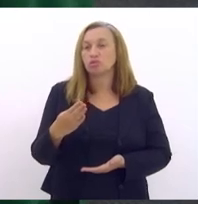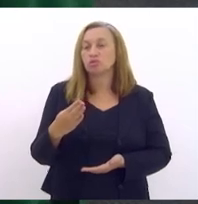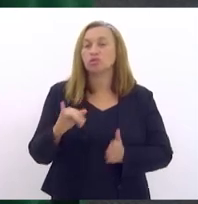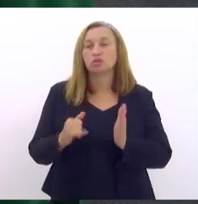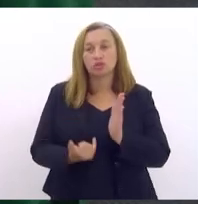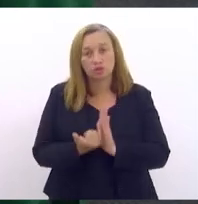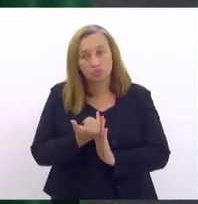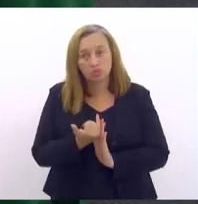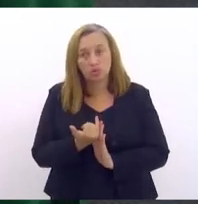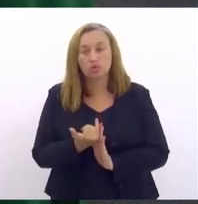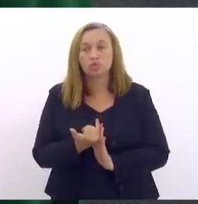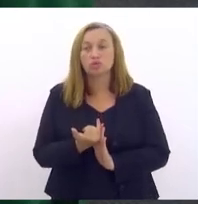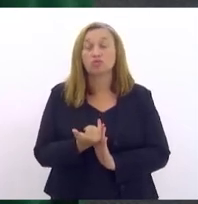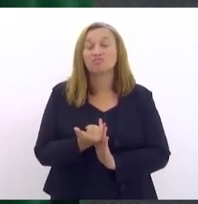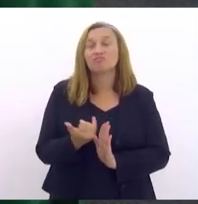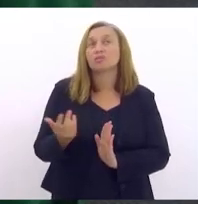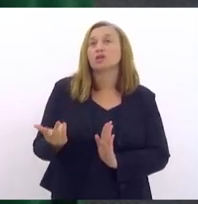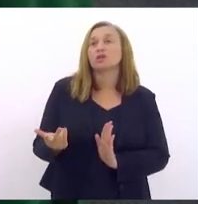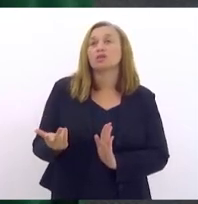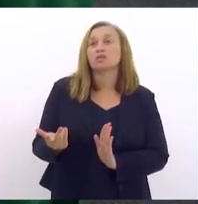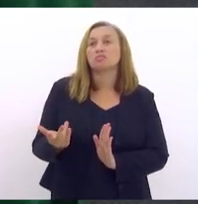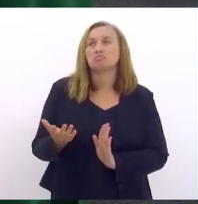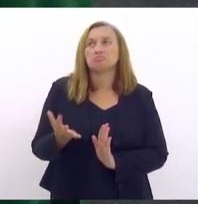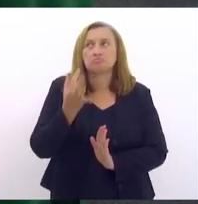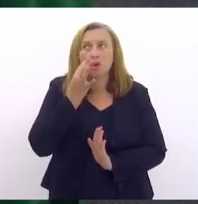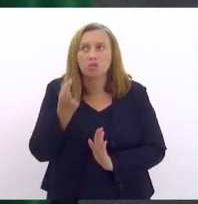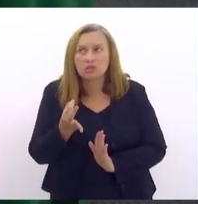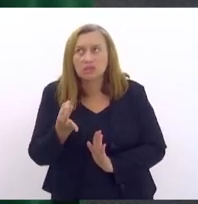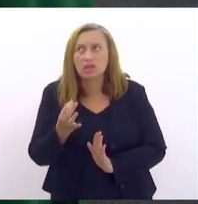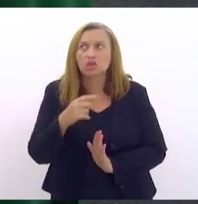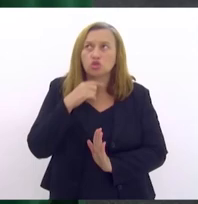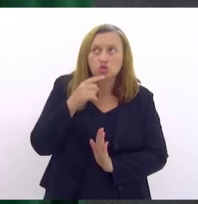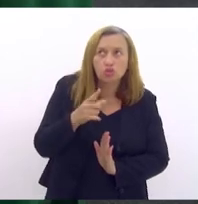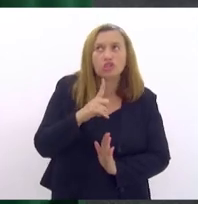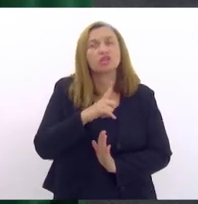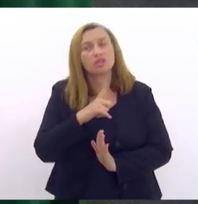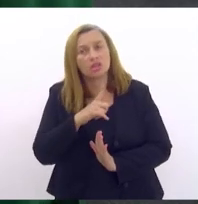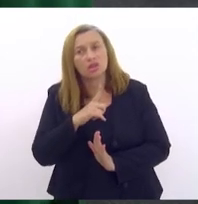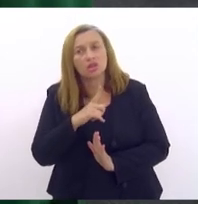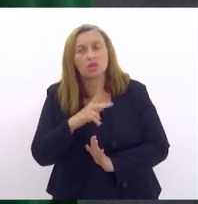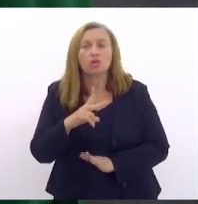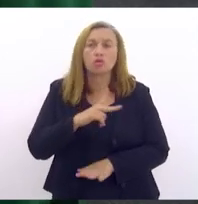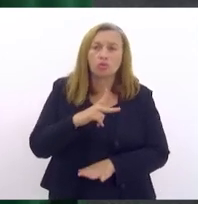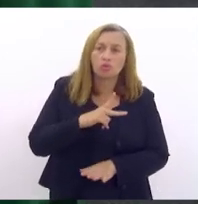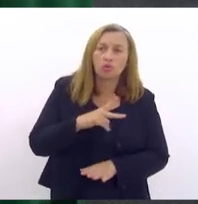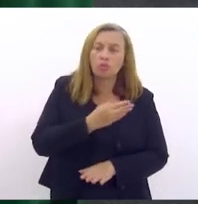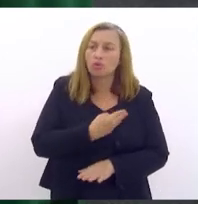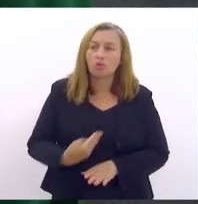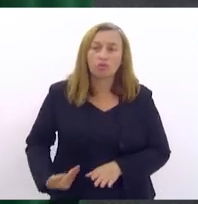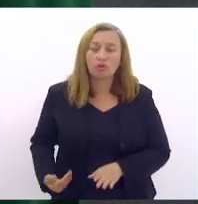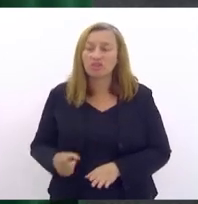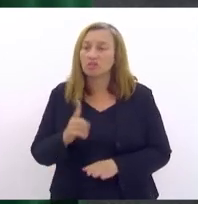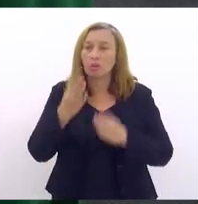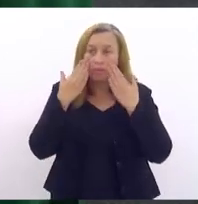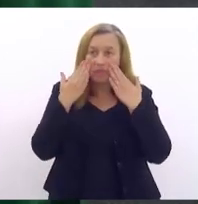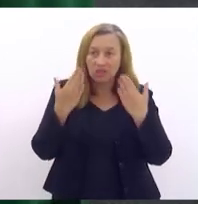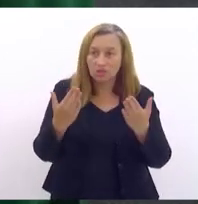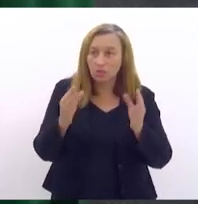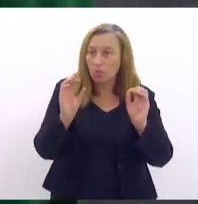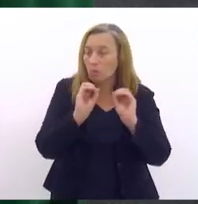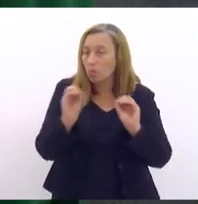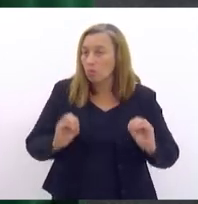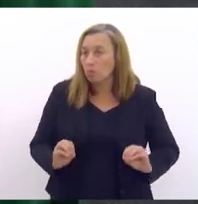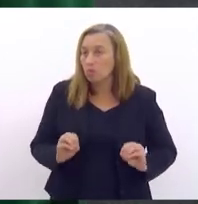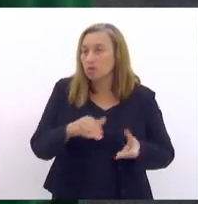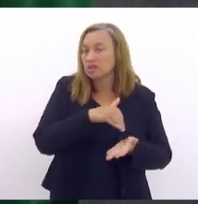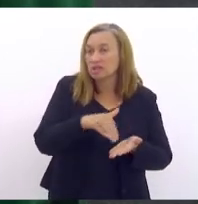imposto vai, talvez, não sei, tenho dúvidas, o próprio governo não apresentou, pela